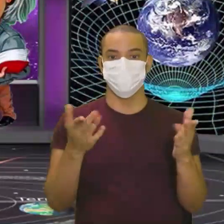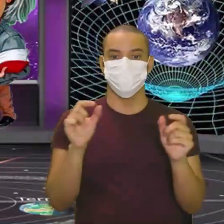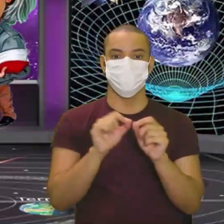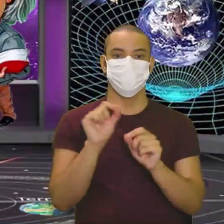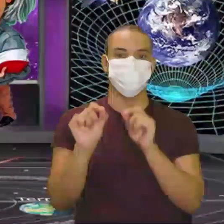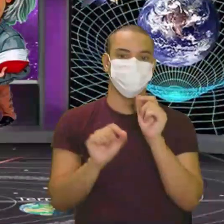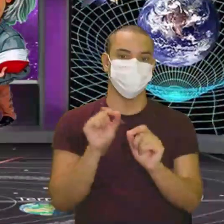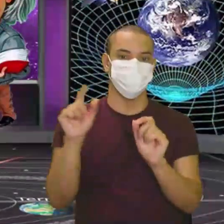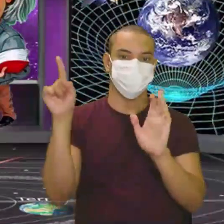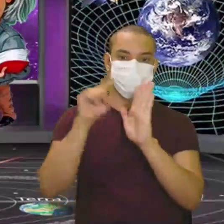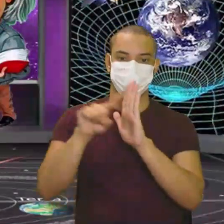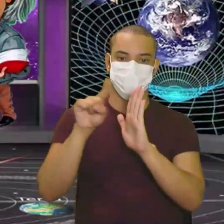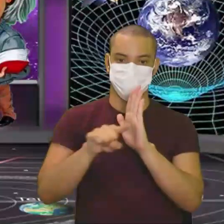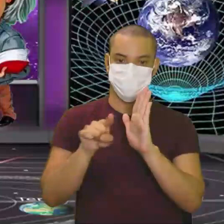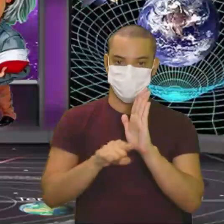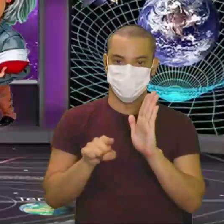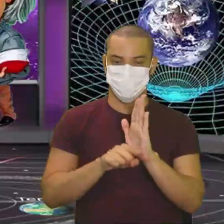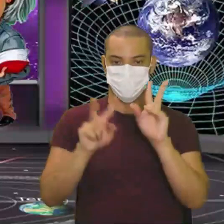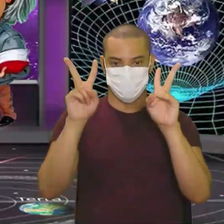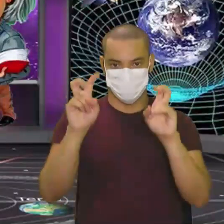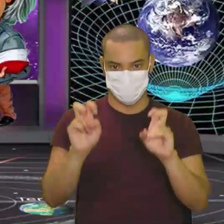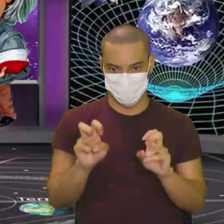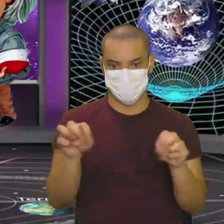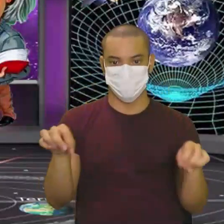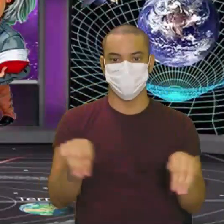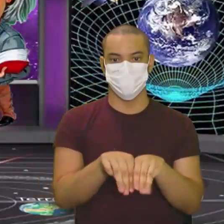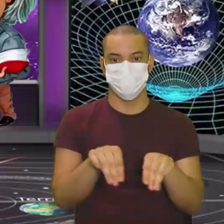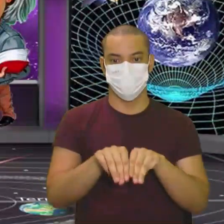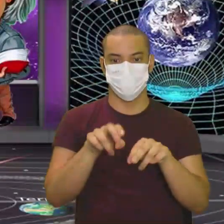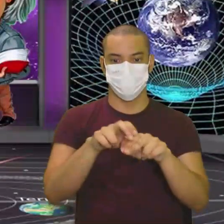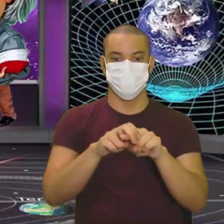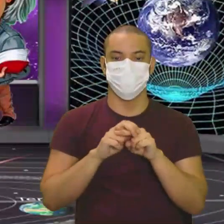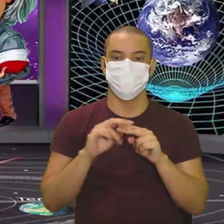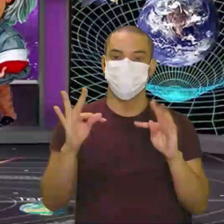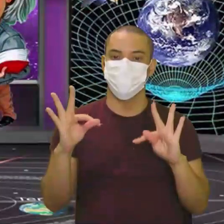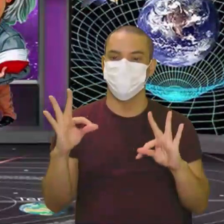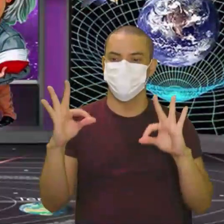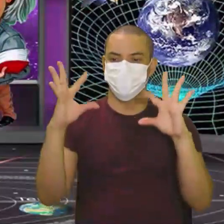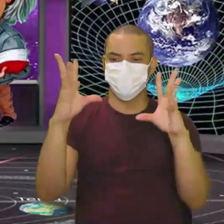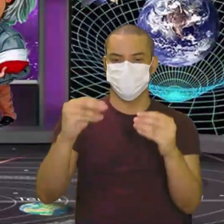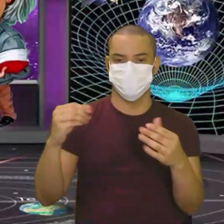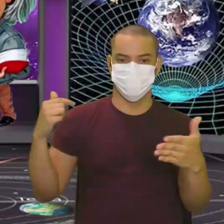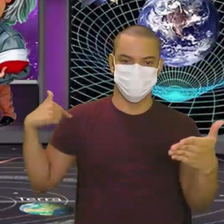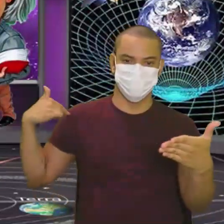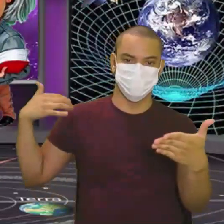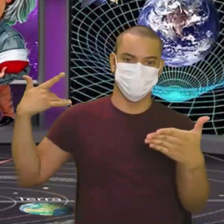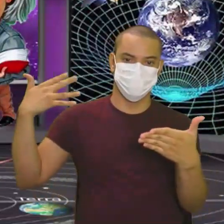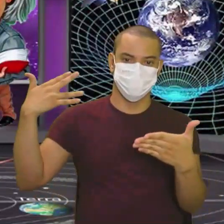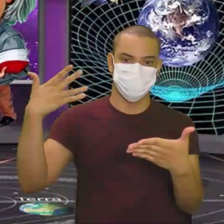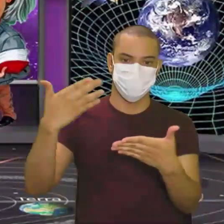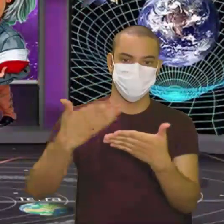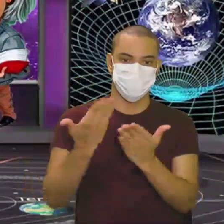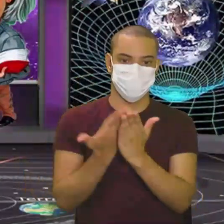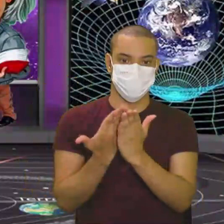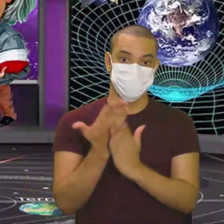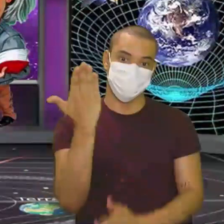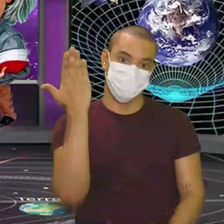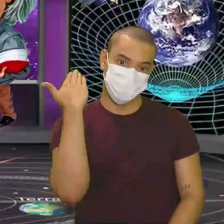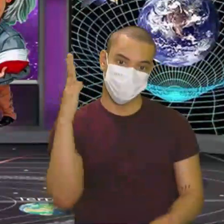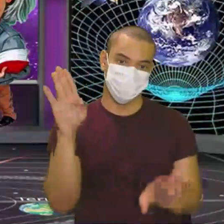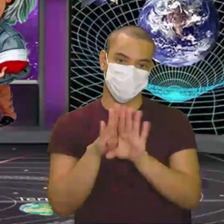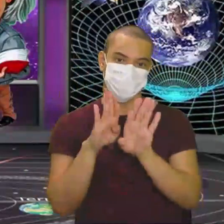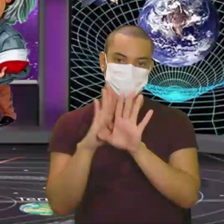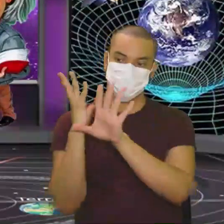vamos trabalhar questões que envolvem o que magnetismo Então vamos pegar tudo que Nós aprendemos na aula passada e na aula de